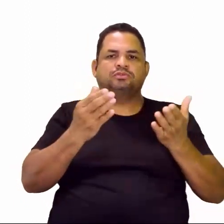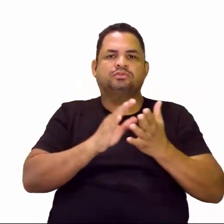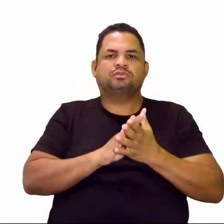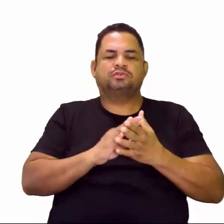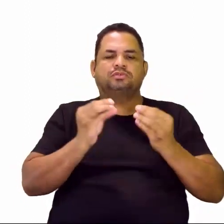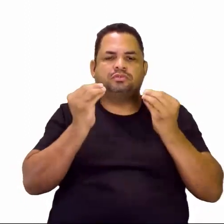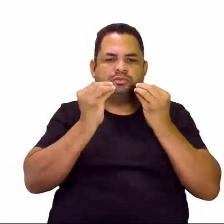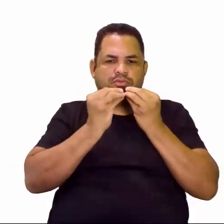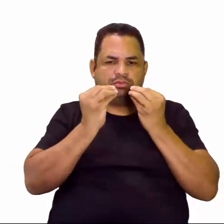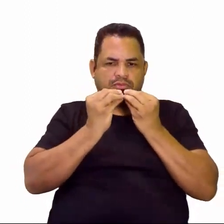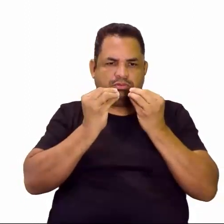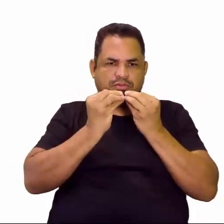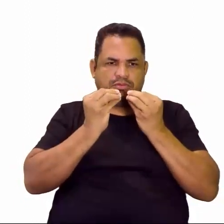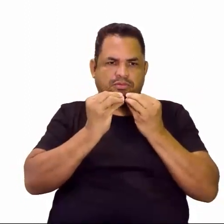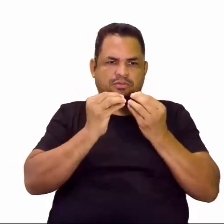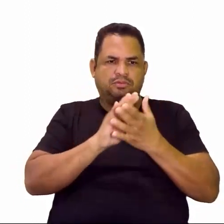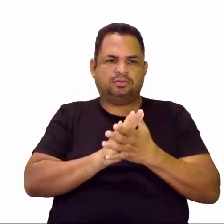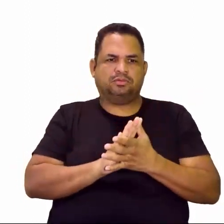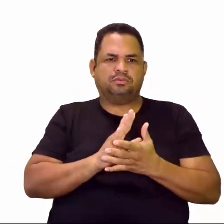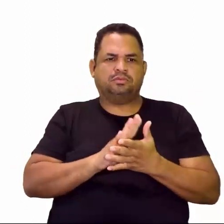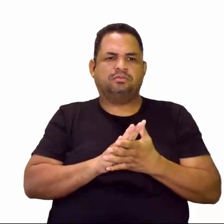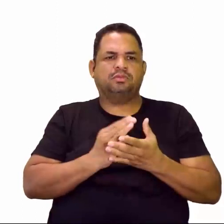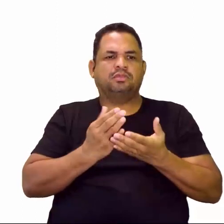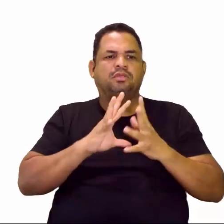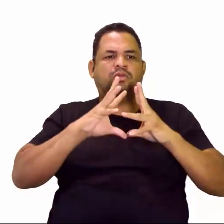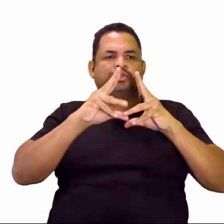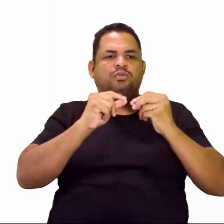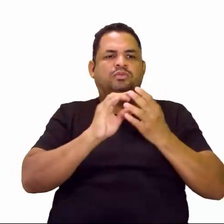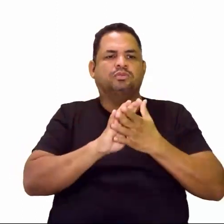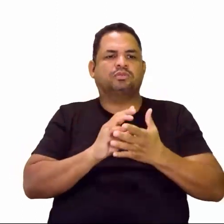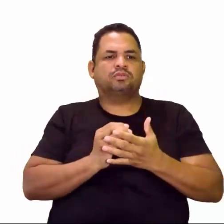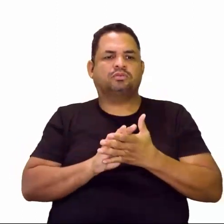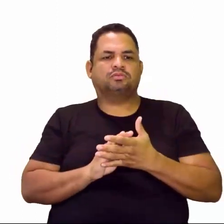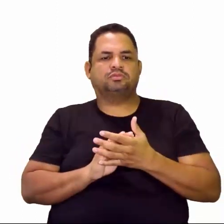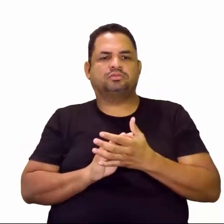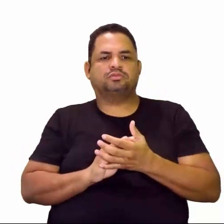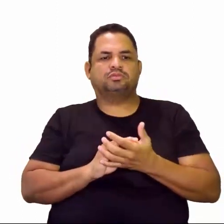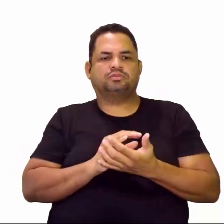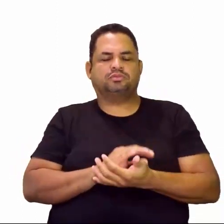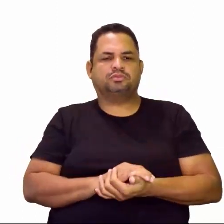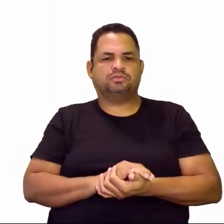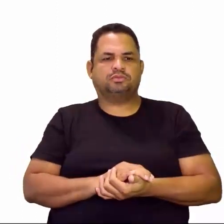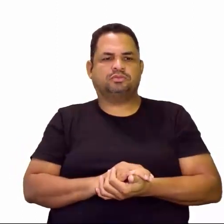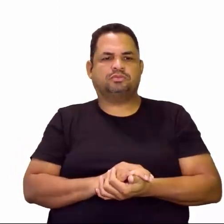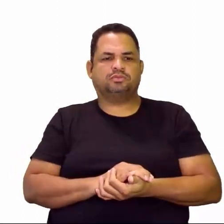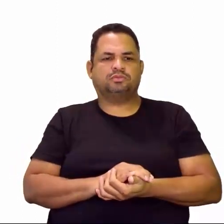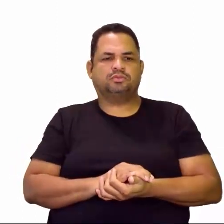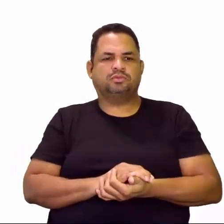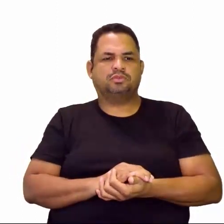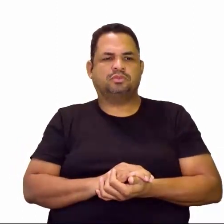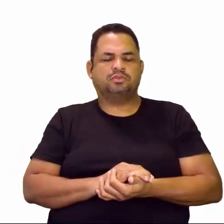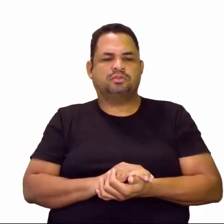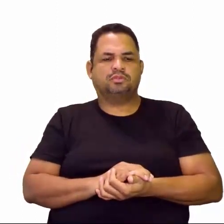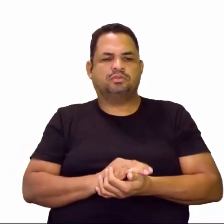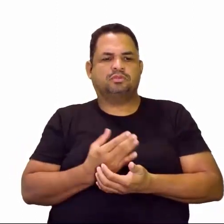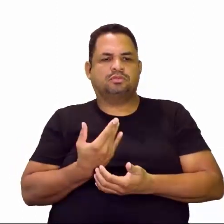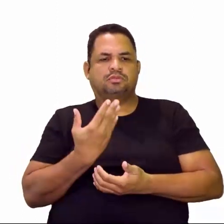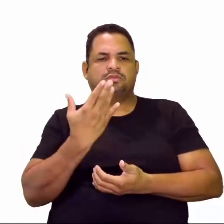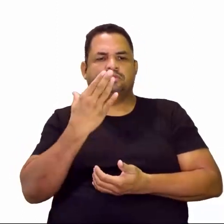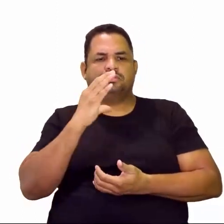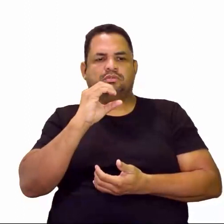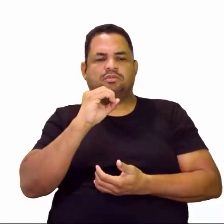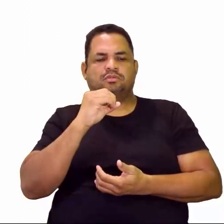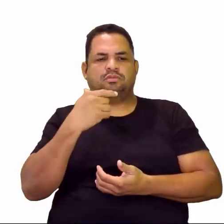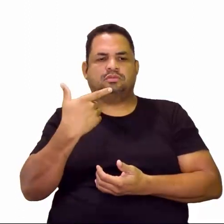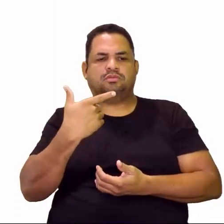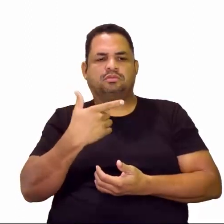nós temos que molécula integral do gás oxigênio, ok? Então, nós temos